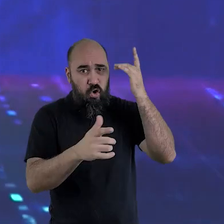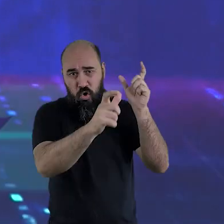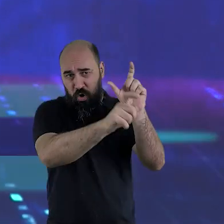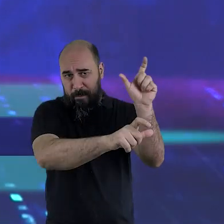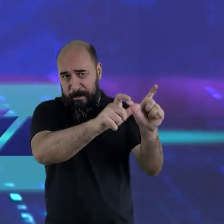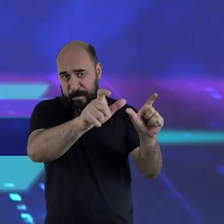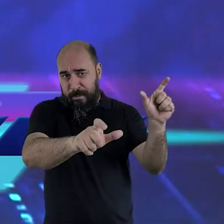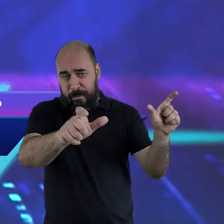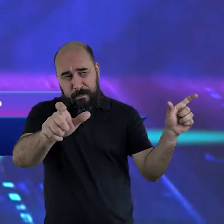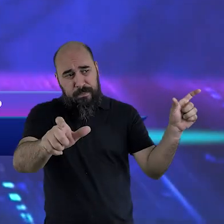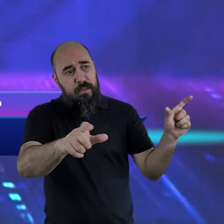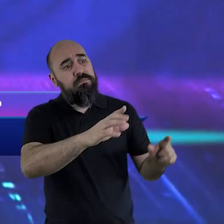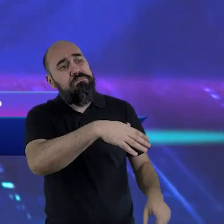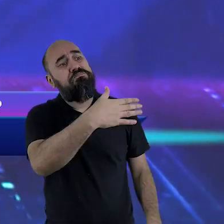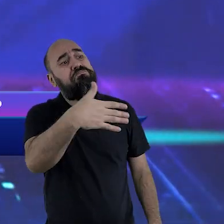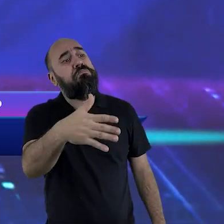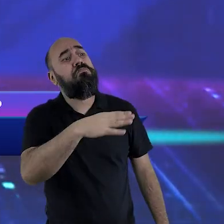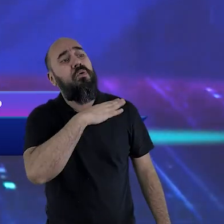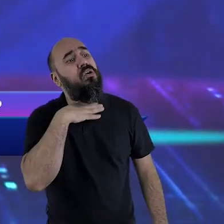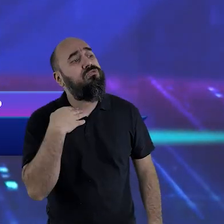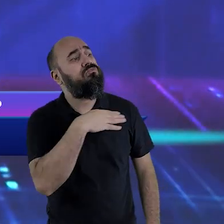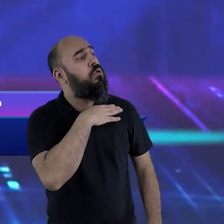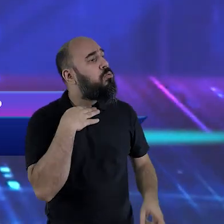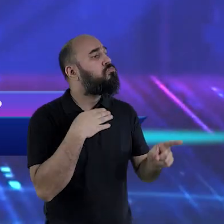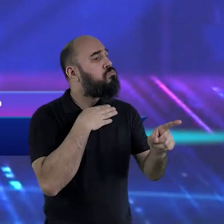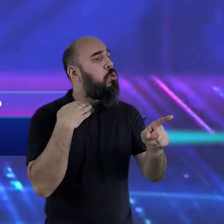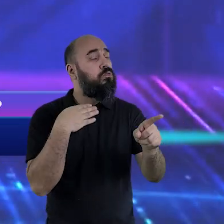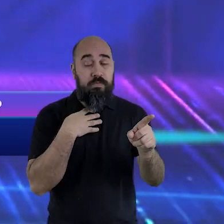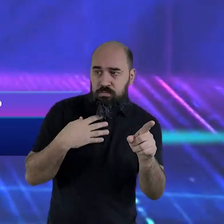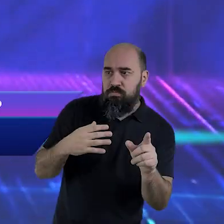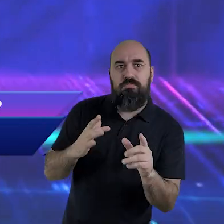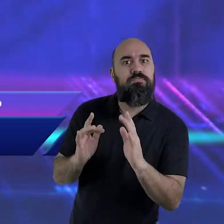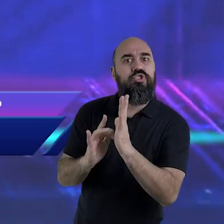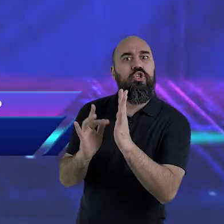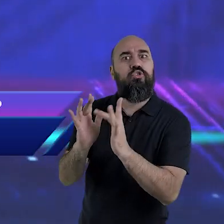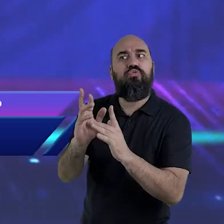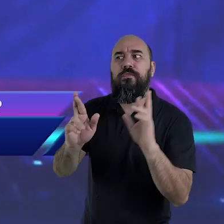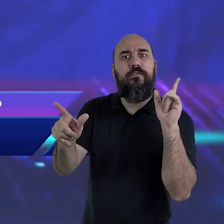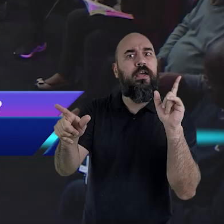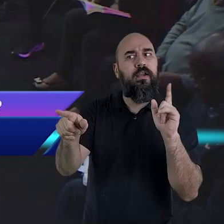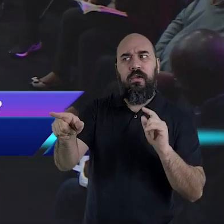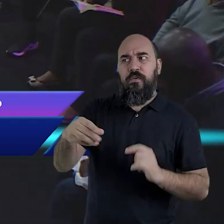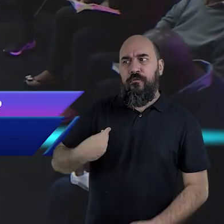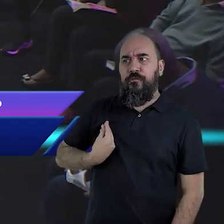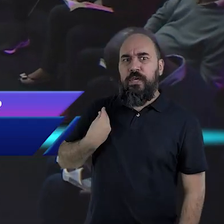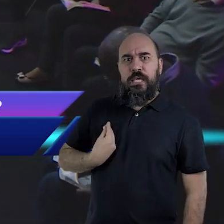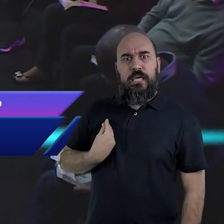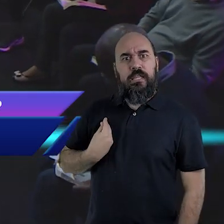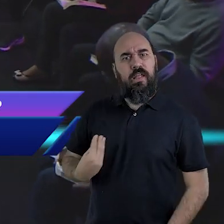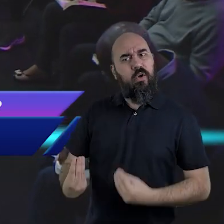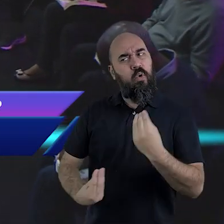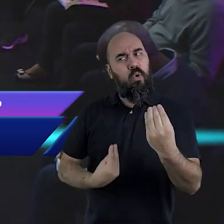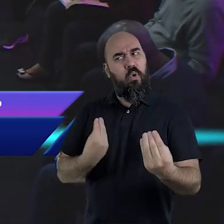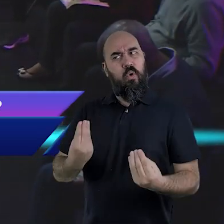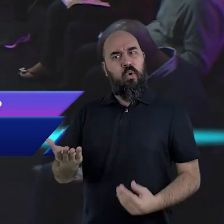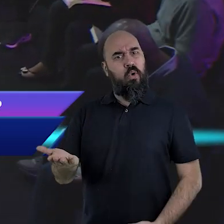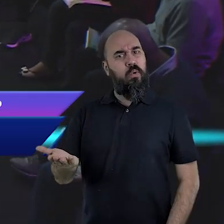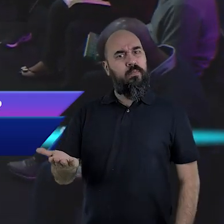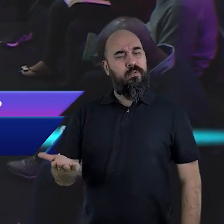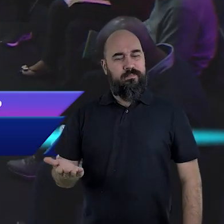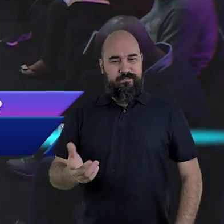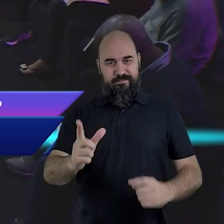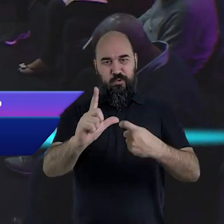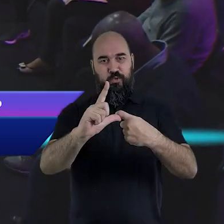termina com a morte. Vamos ao Evangelho de Lucas, capítulo 18, e olha que versículo